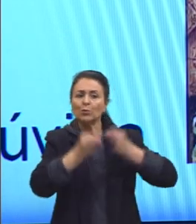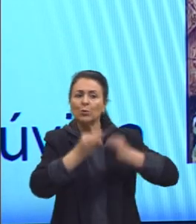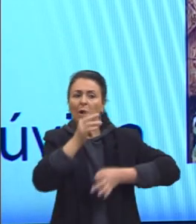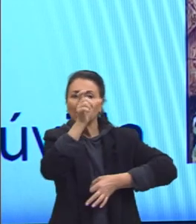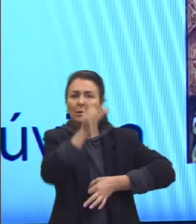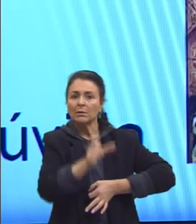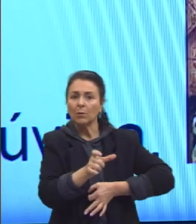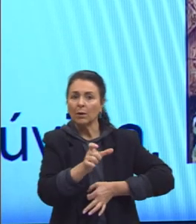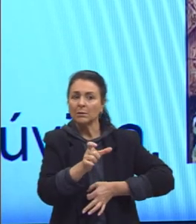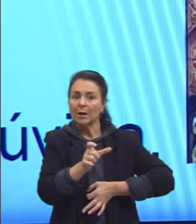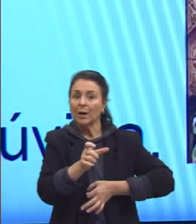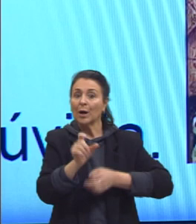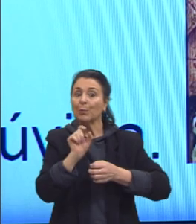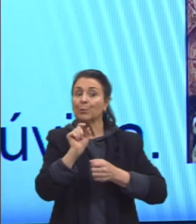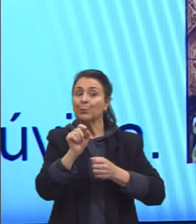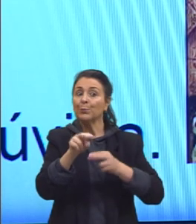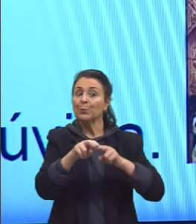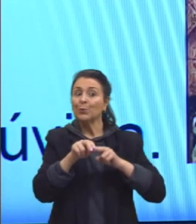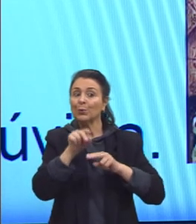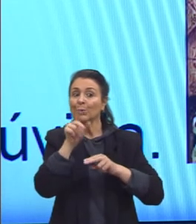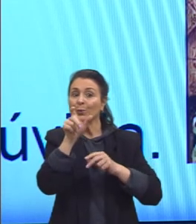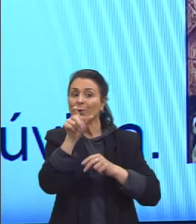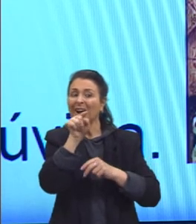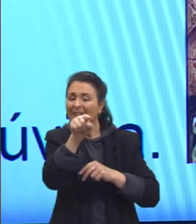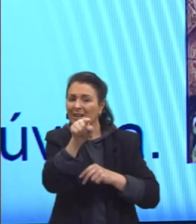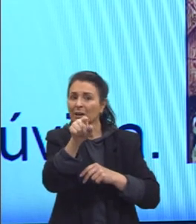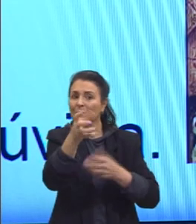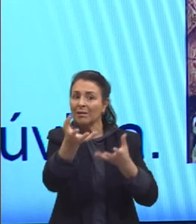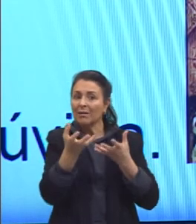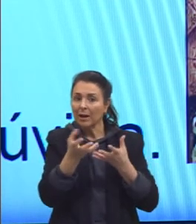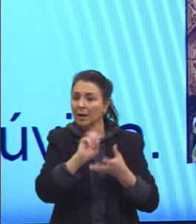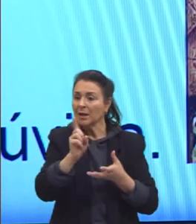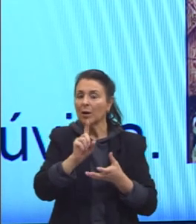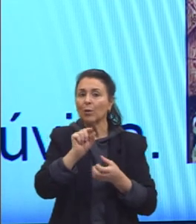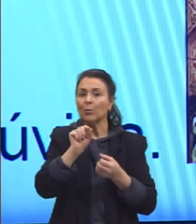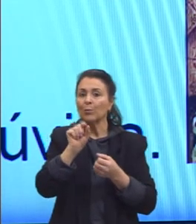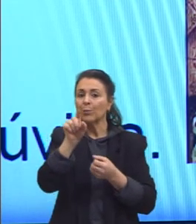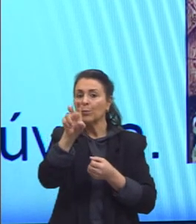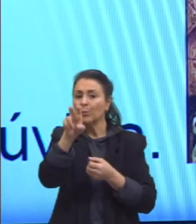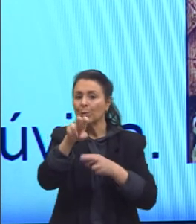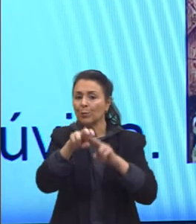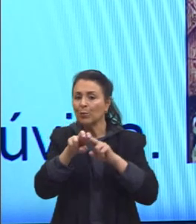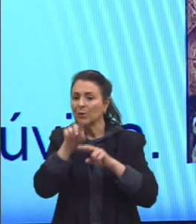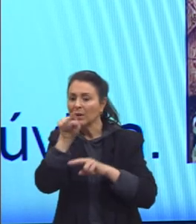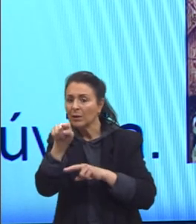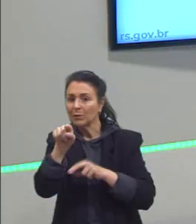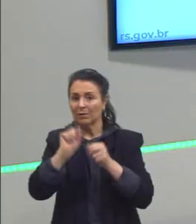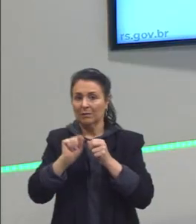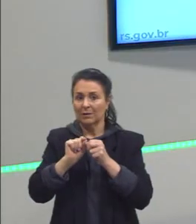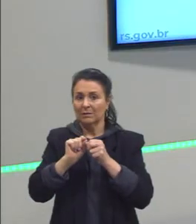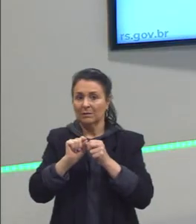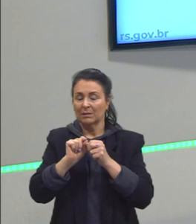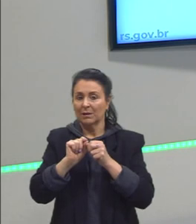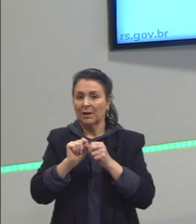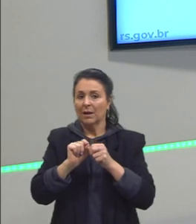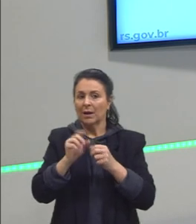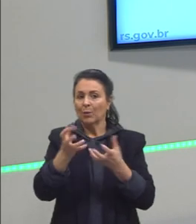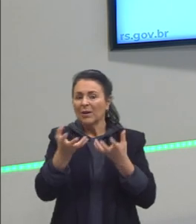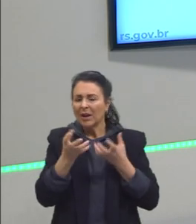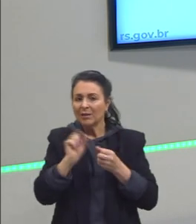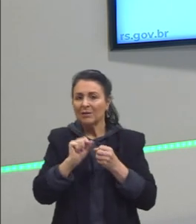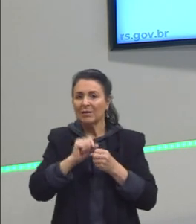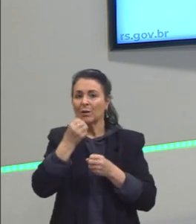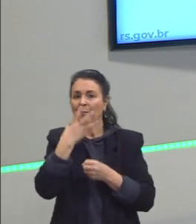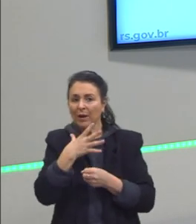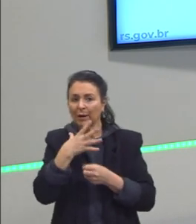e não pelo ato por exemplo ele cita assim né a alguém quer fazer o bem